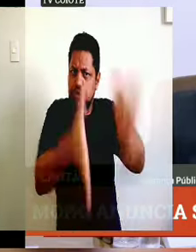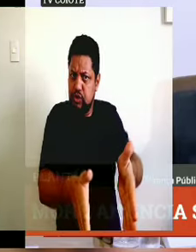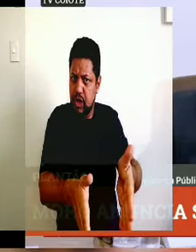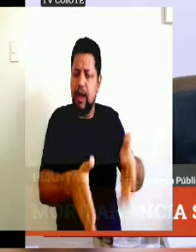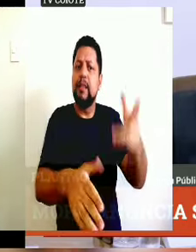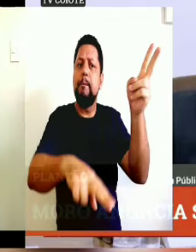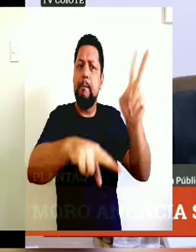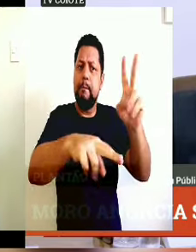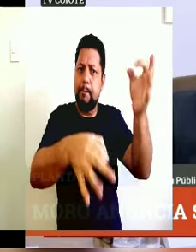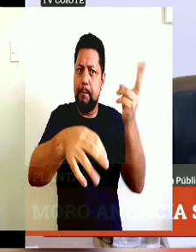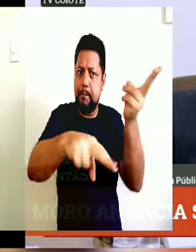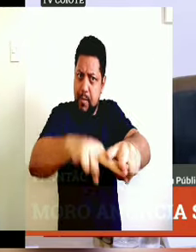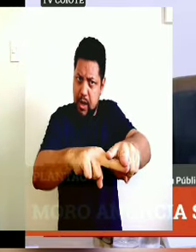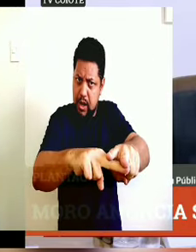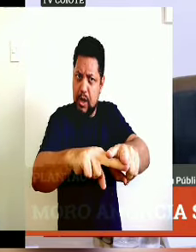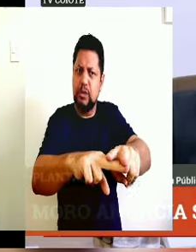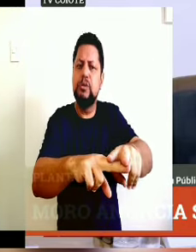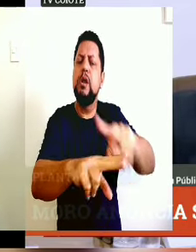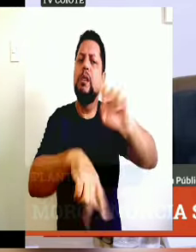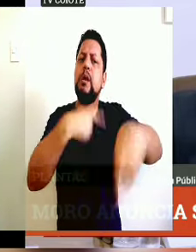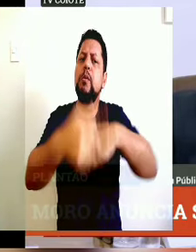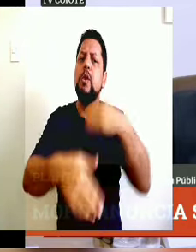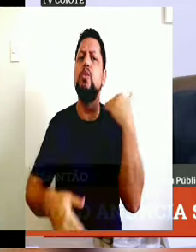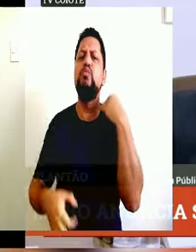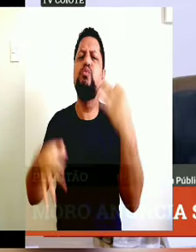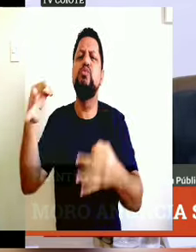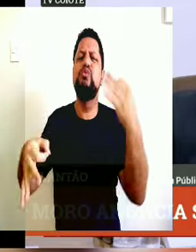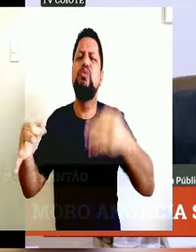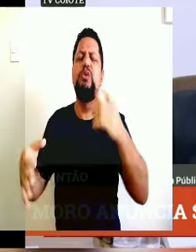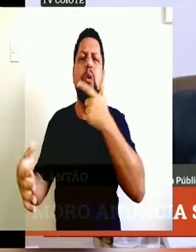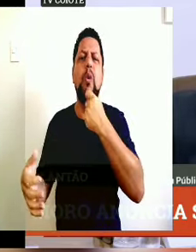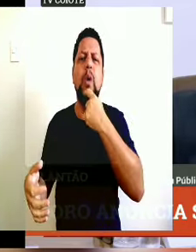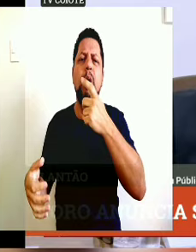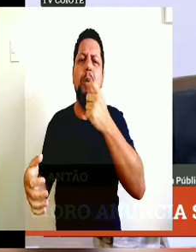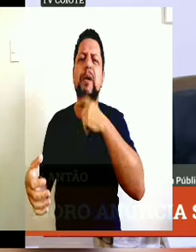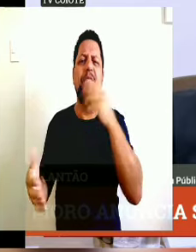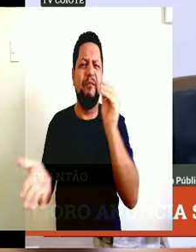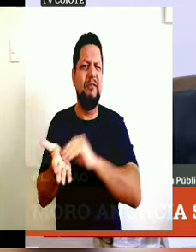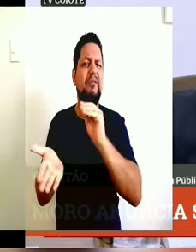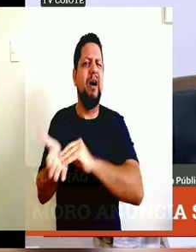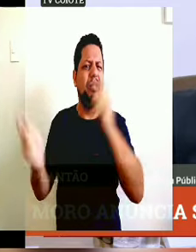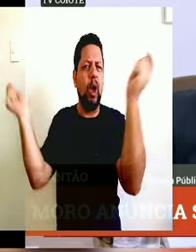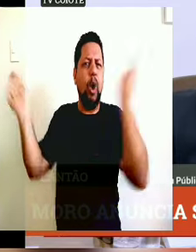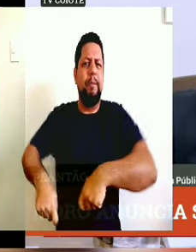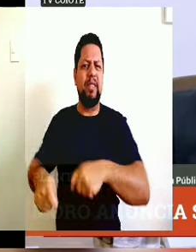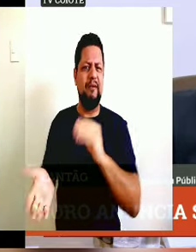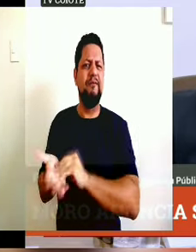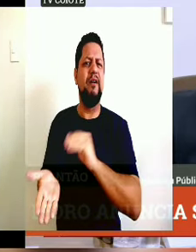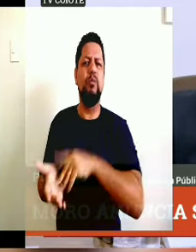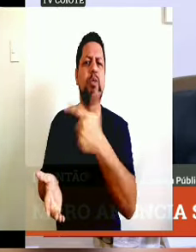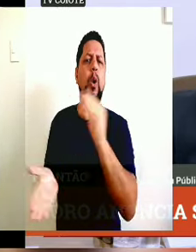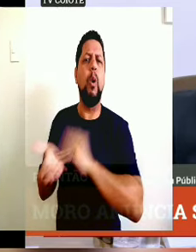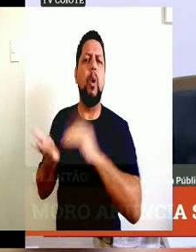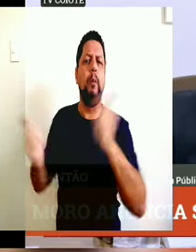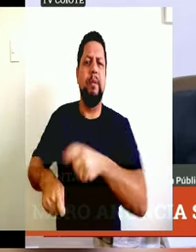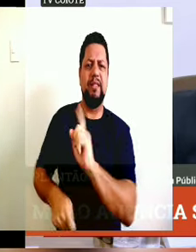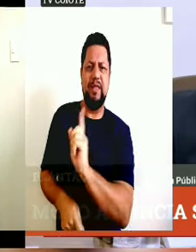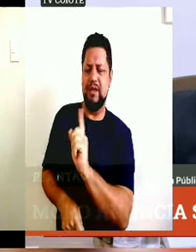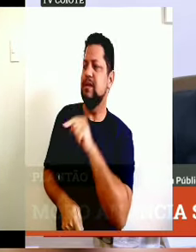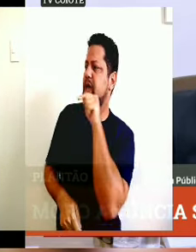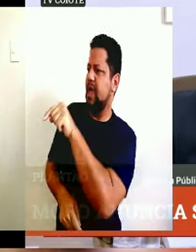preso. Essa ordem emitida por um juiz incompetente, pois isso foi reconhecido nas demais instâncias,